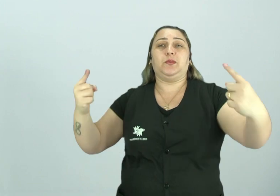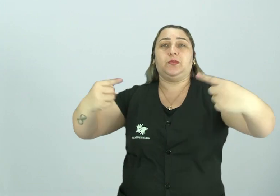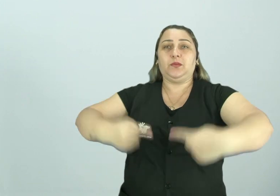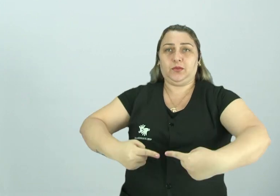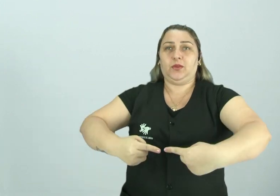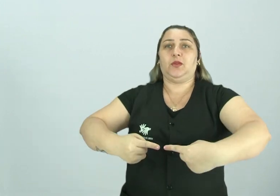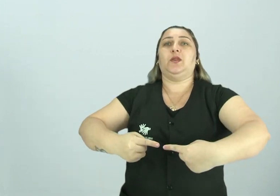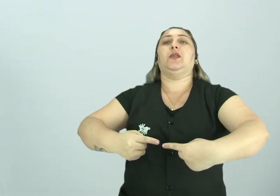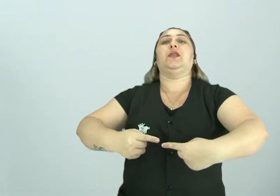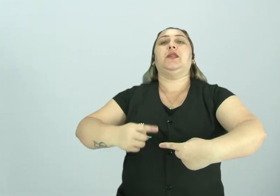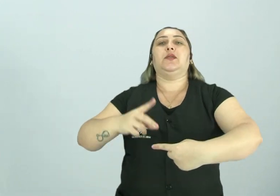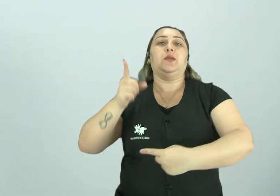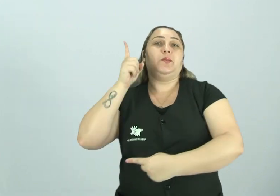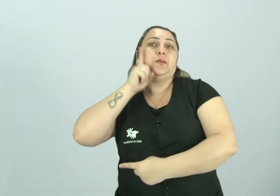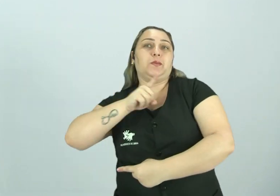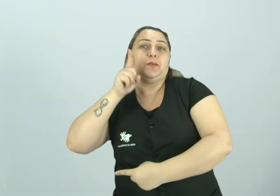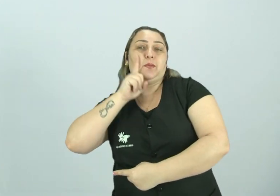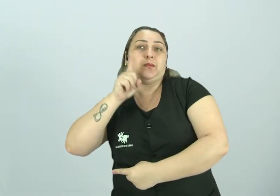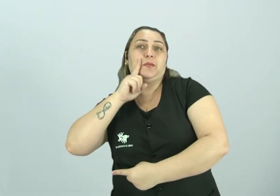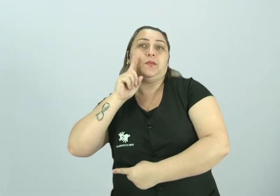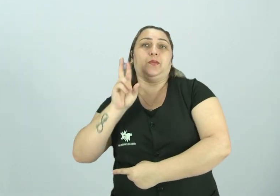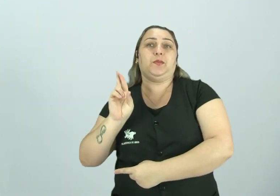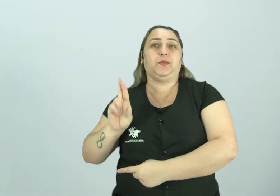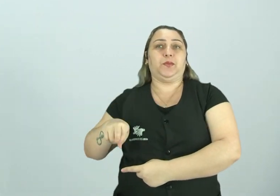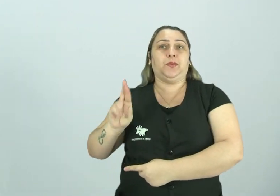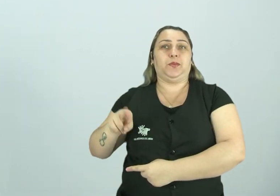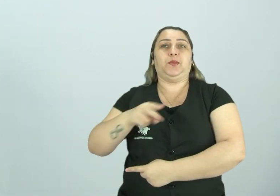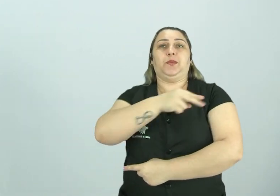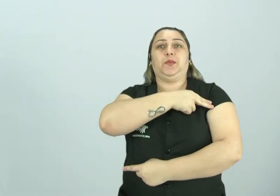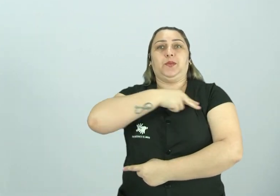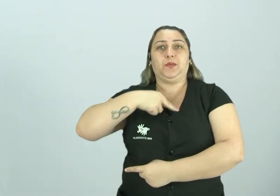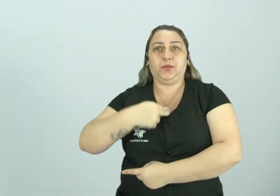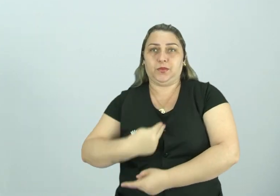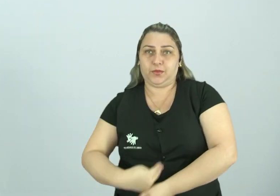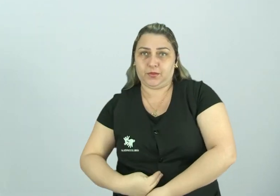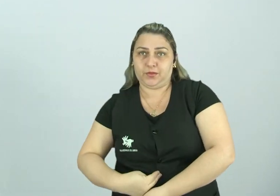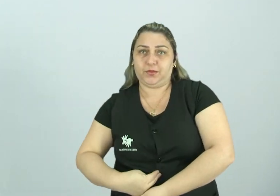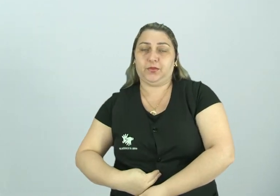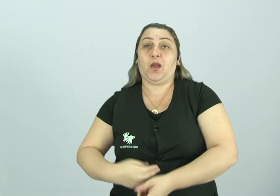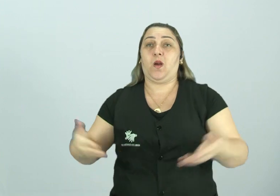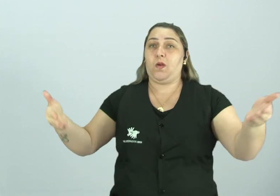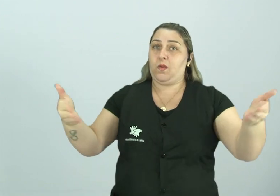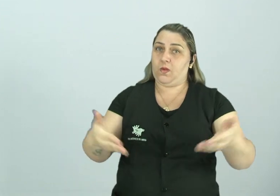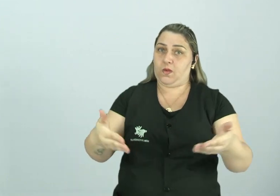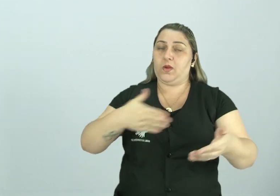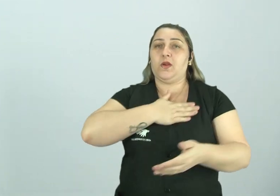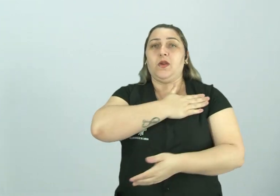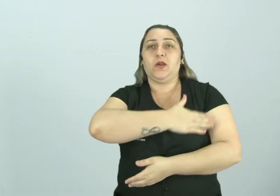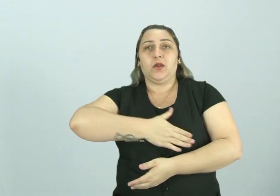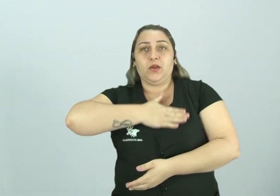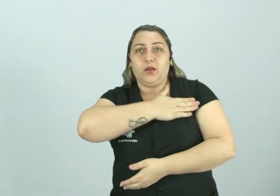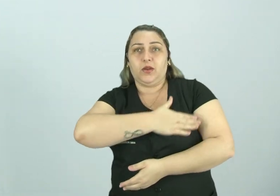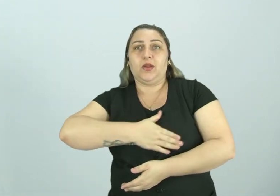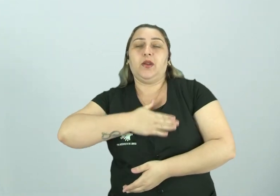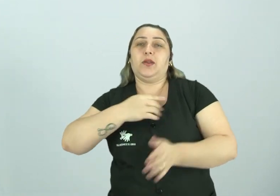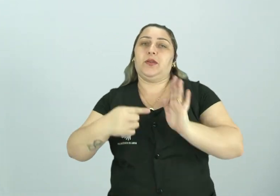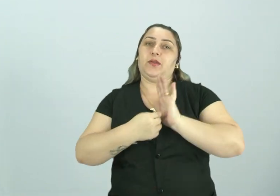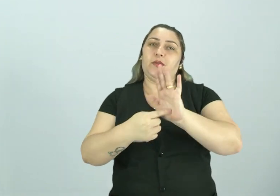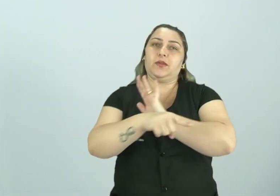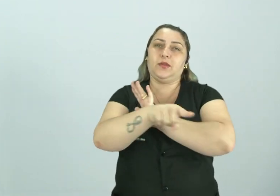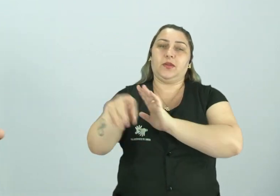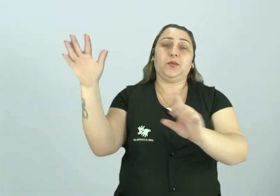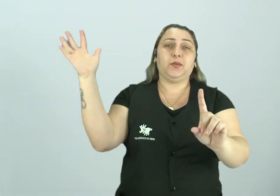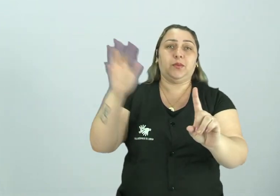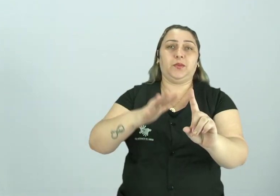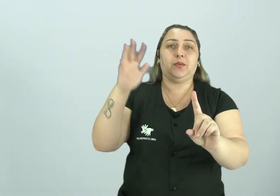grandes potências, Estados Unidos, Rússia, China. Então hoje eu gostaria de abordar com vocês sobre a